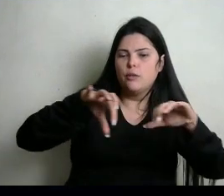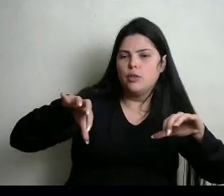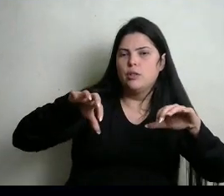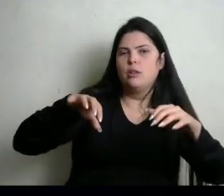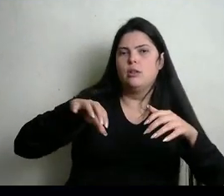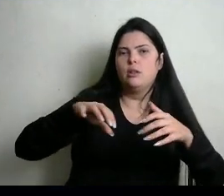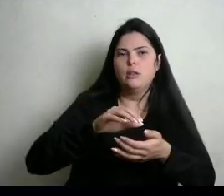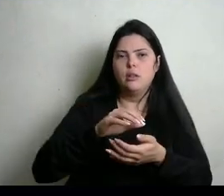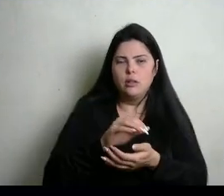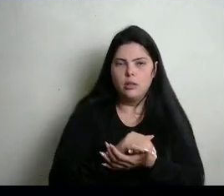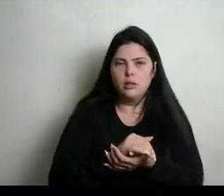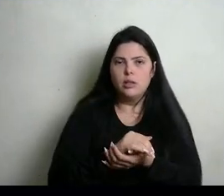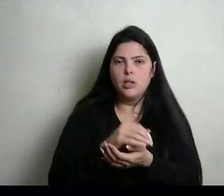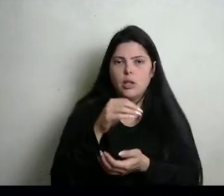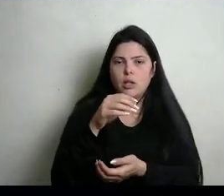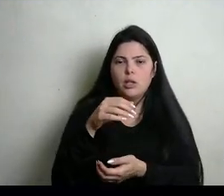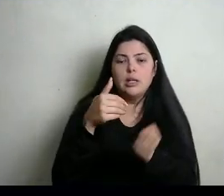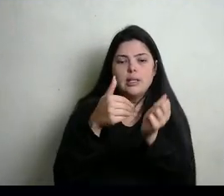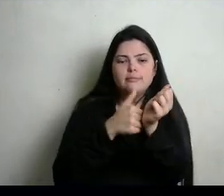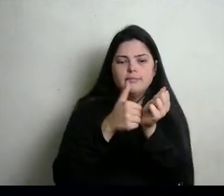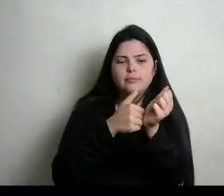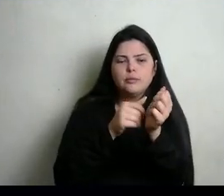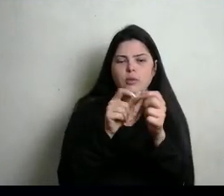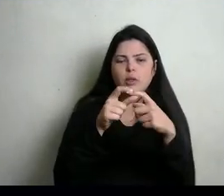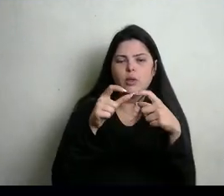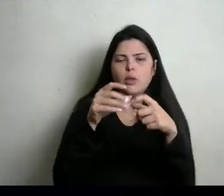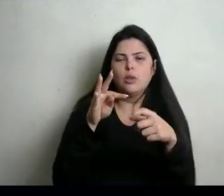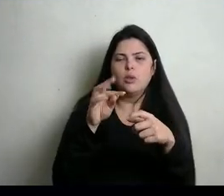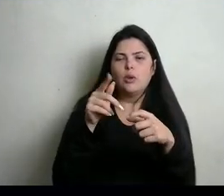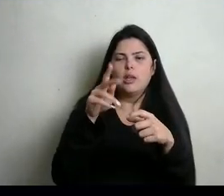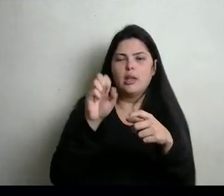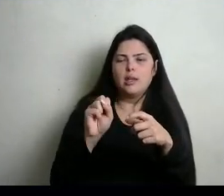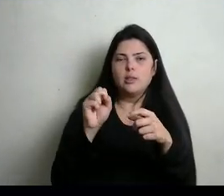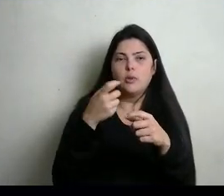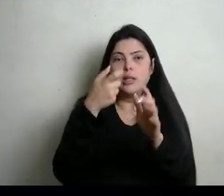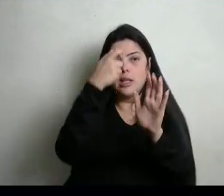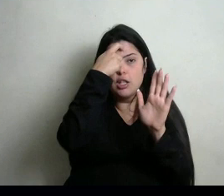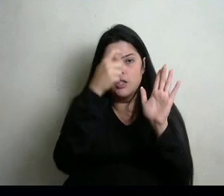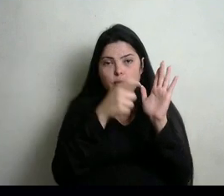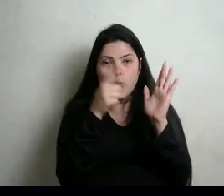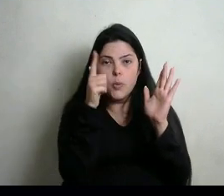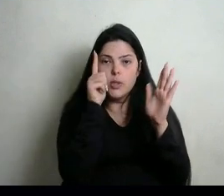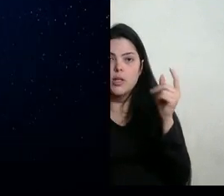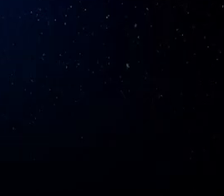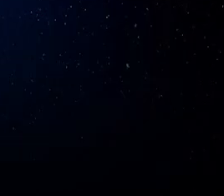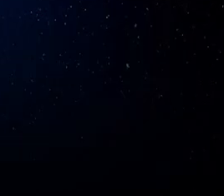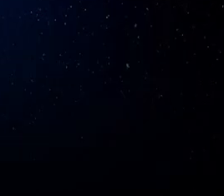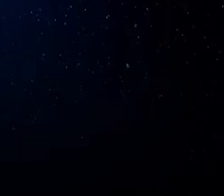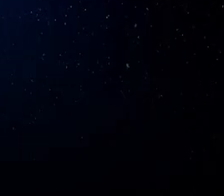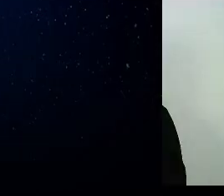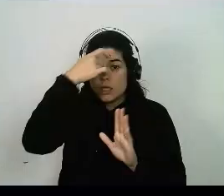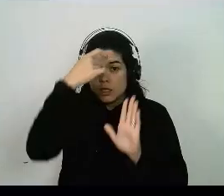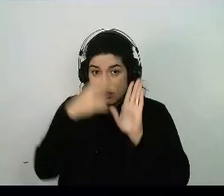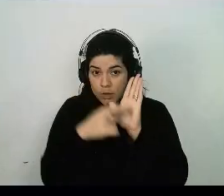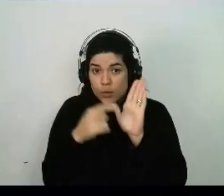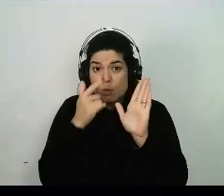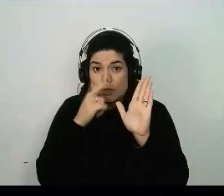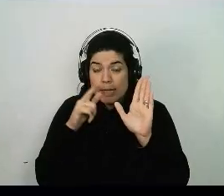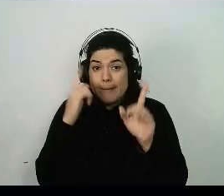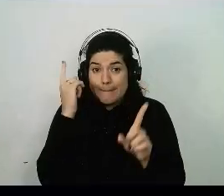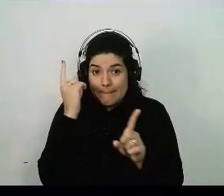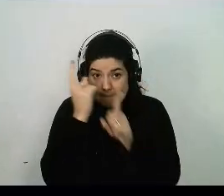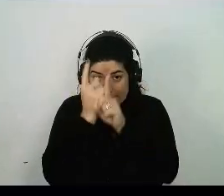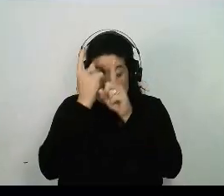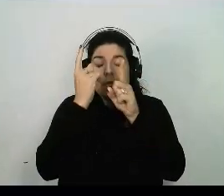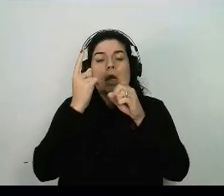Para que servem esses tokens? Esses tokens servem para a inteligência artificial conseguir identificar os padrões da tua pergunta e conseguir